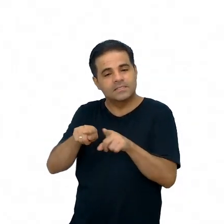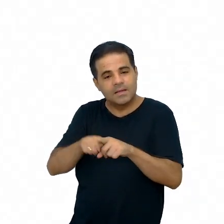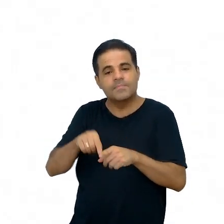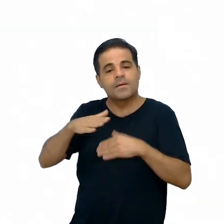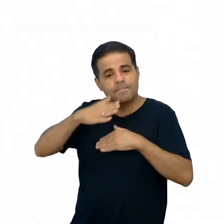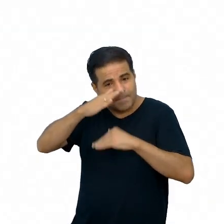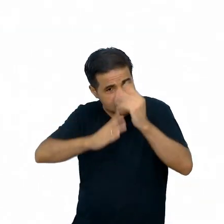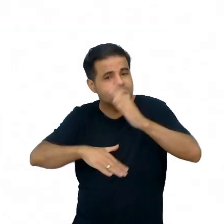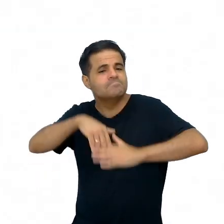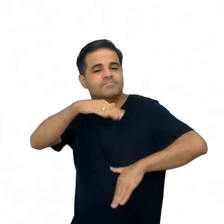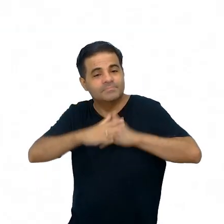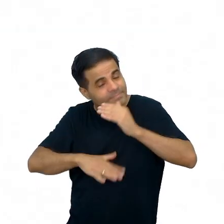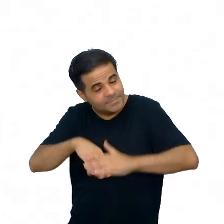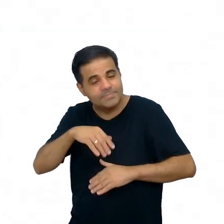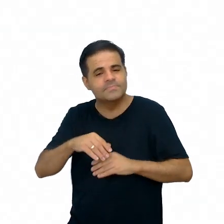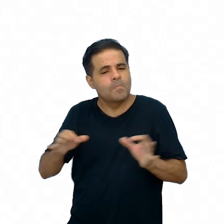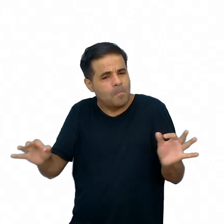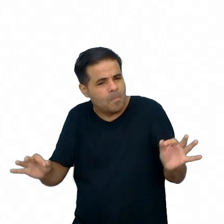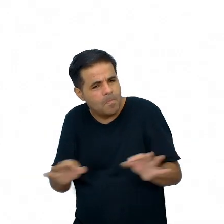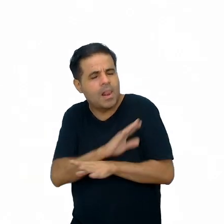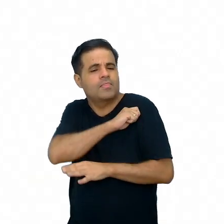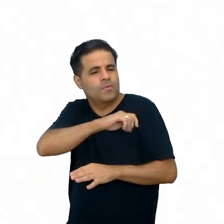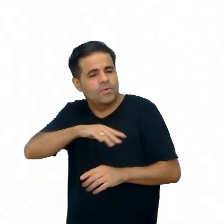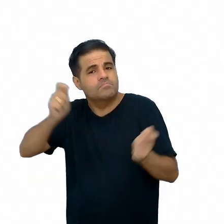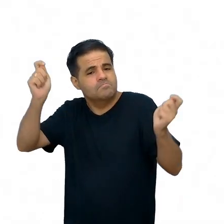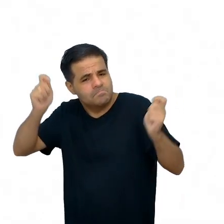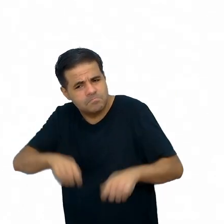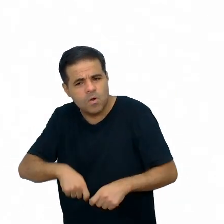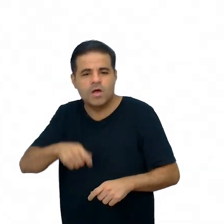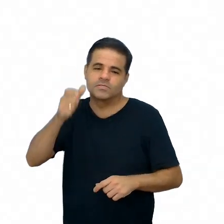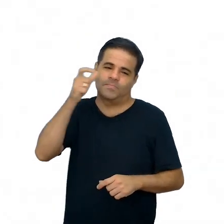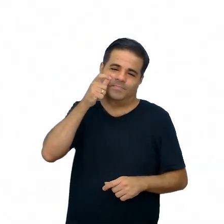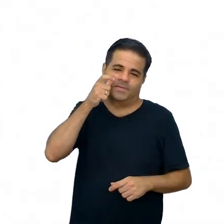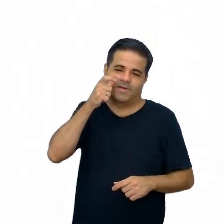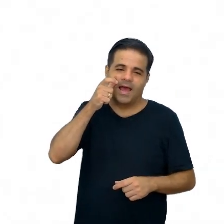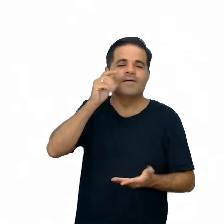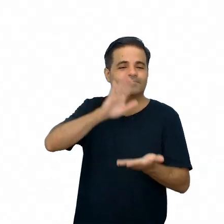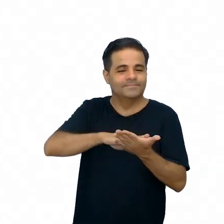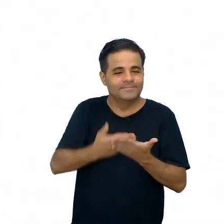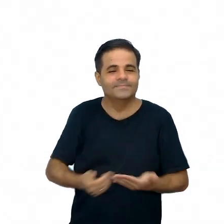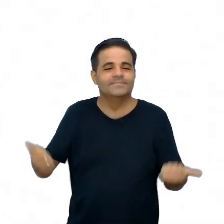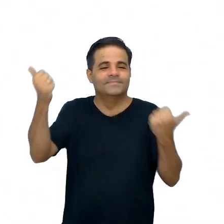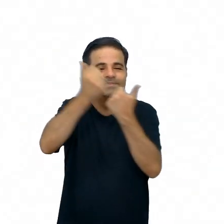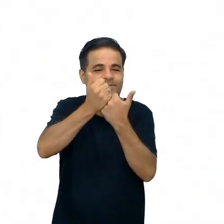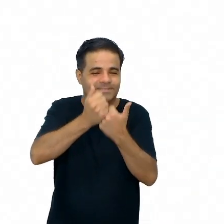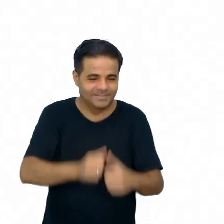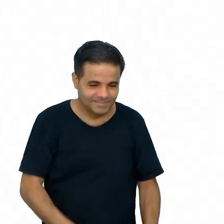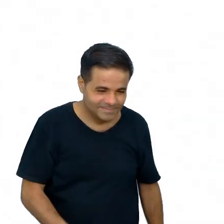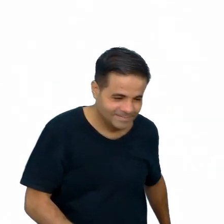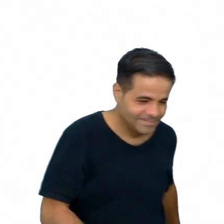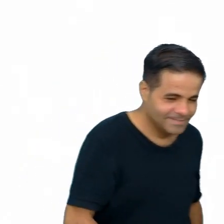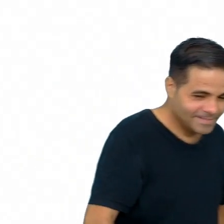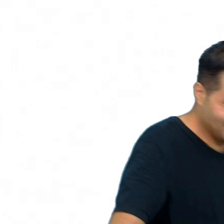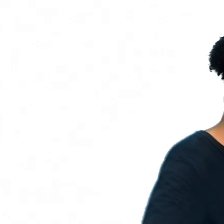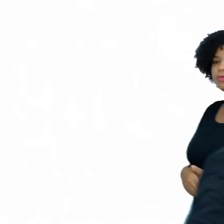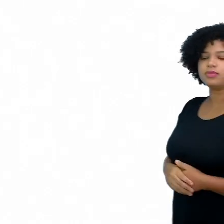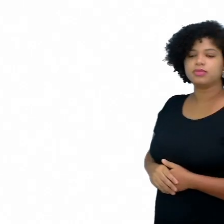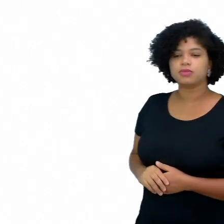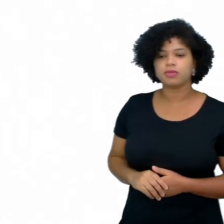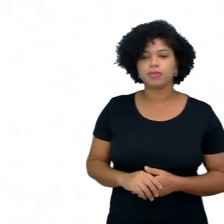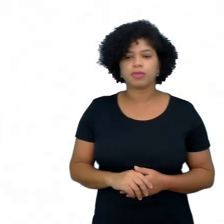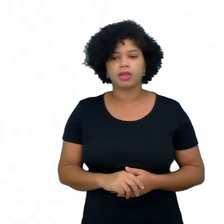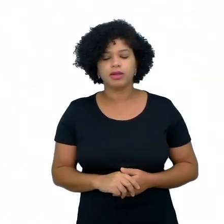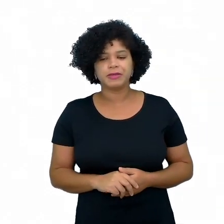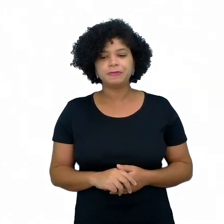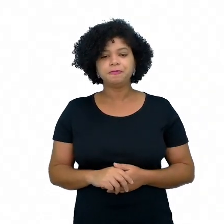mais prática, né, concreta, que o aluno possa observar. Então, se o professor tiver condições de estar trazendo os polígonos,